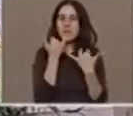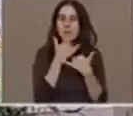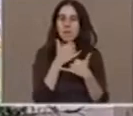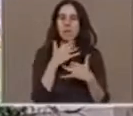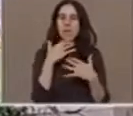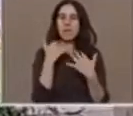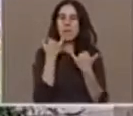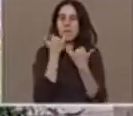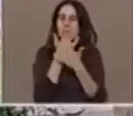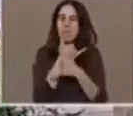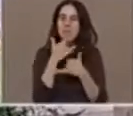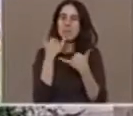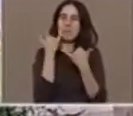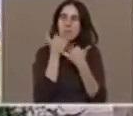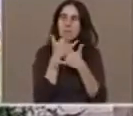aleluia,